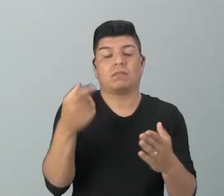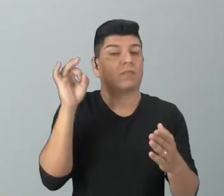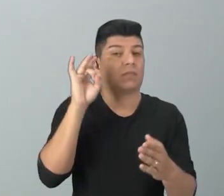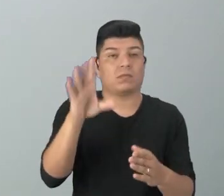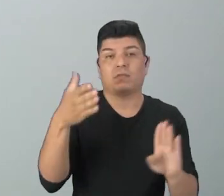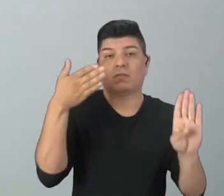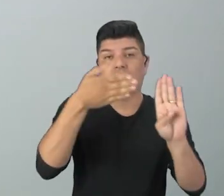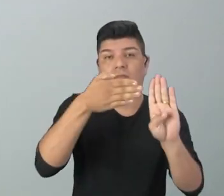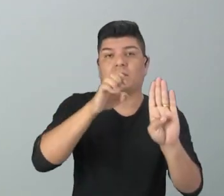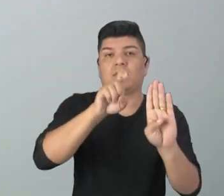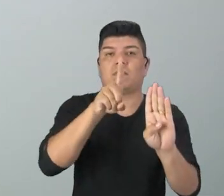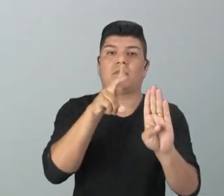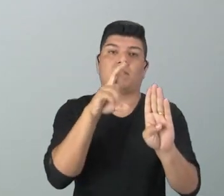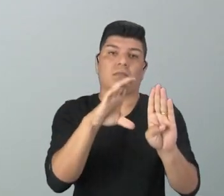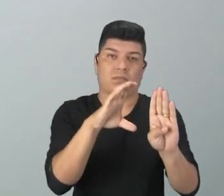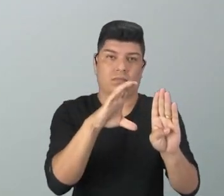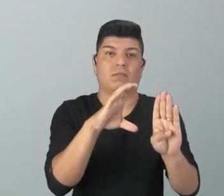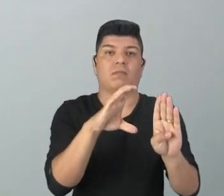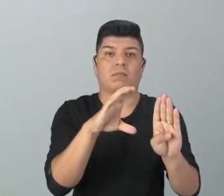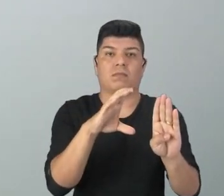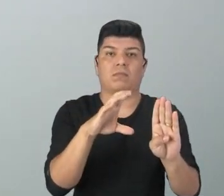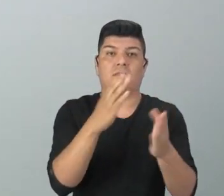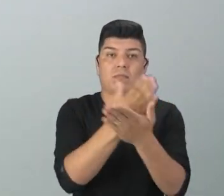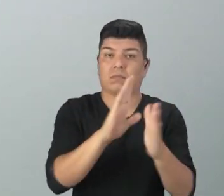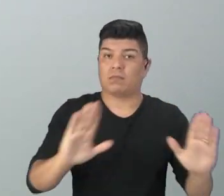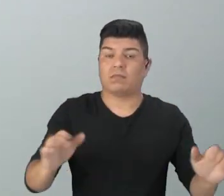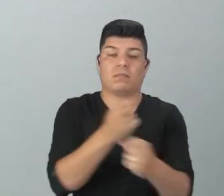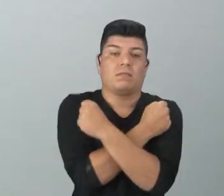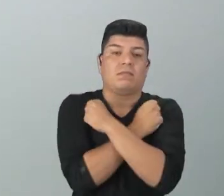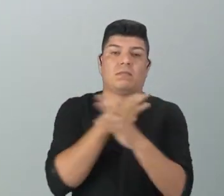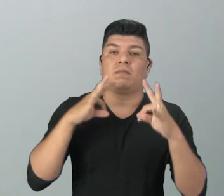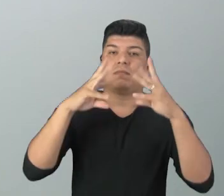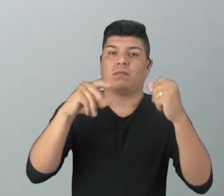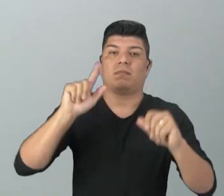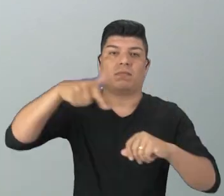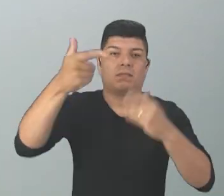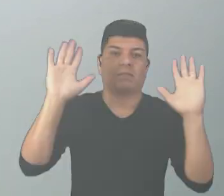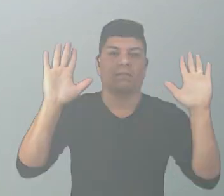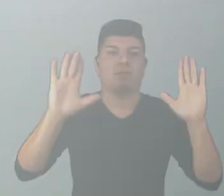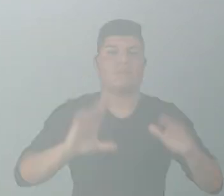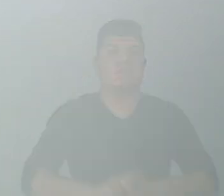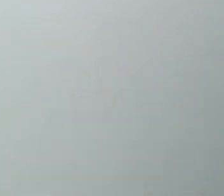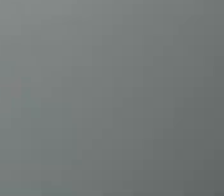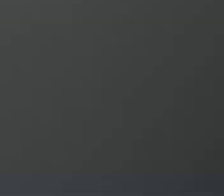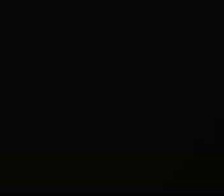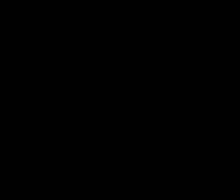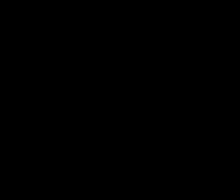basta acessar a plataforma Eduque. Encerro por aqui, um abraço a todos e até a próxima.